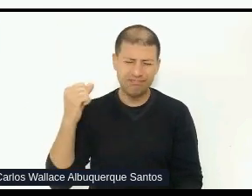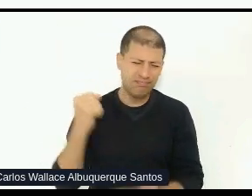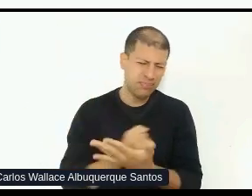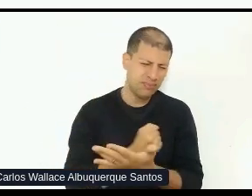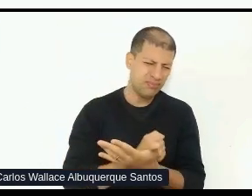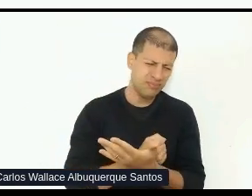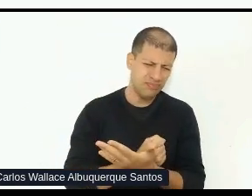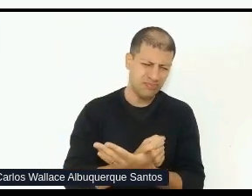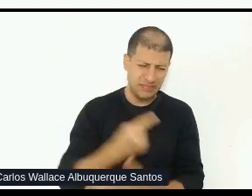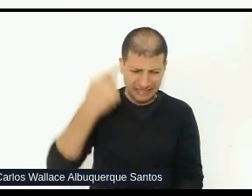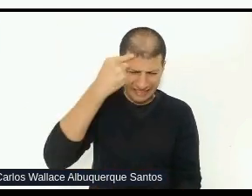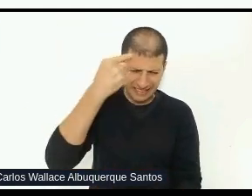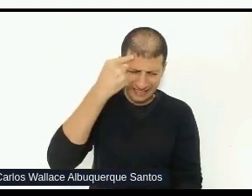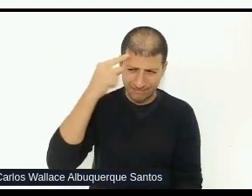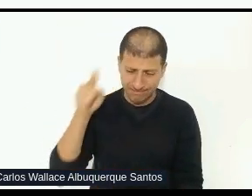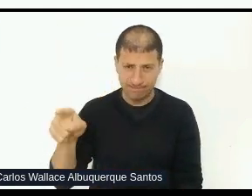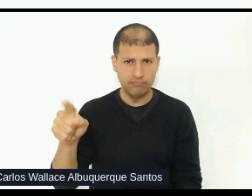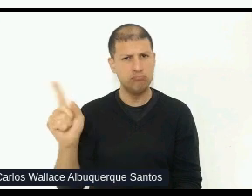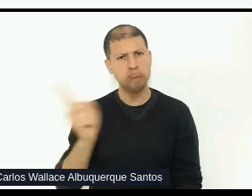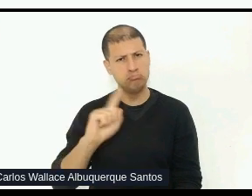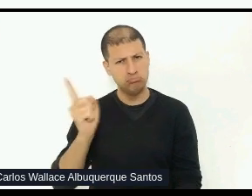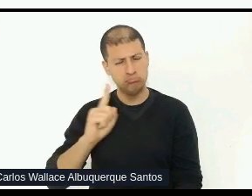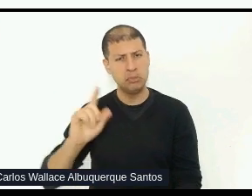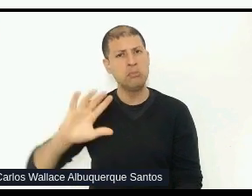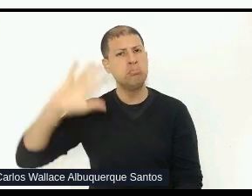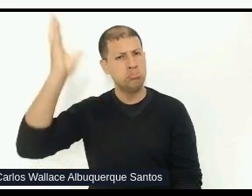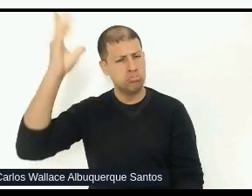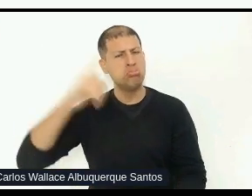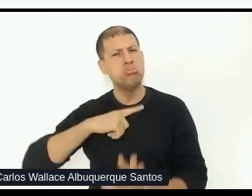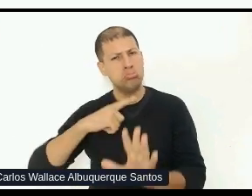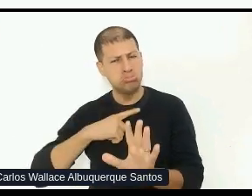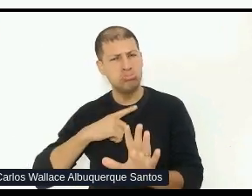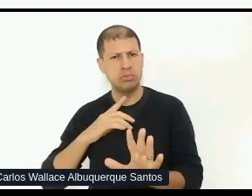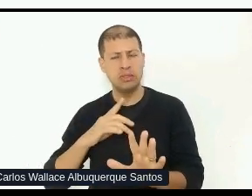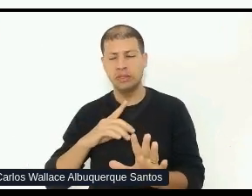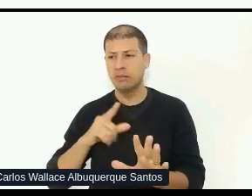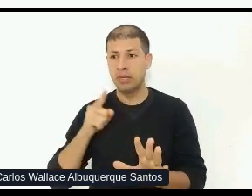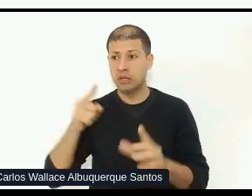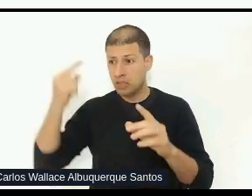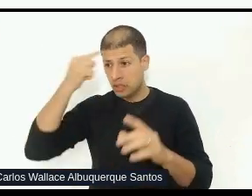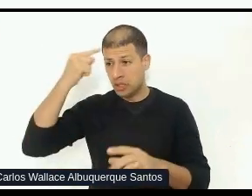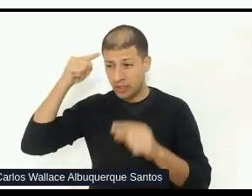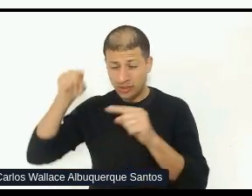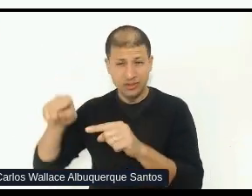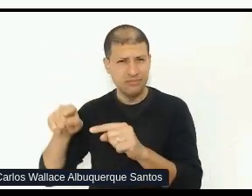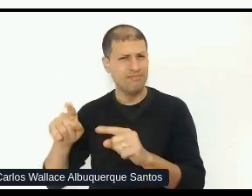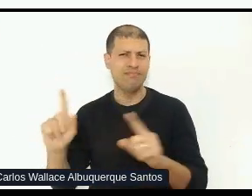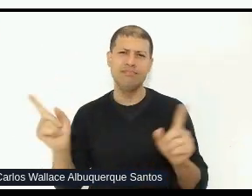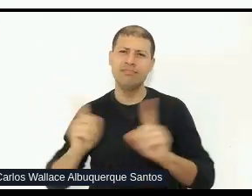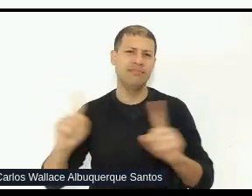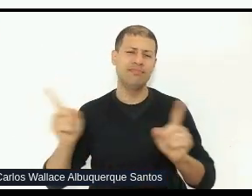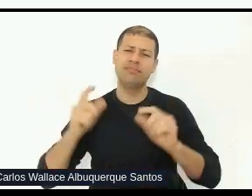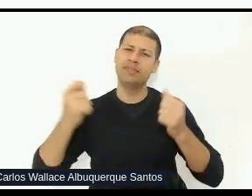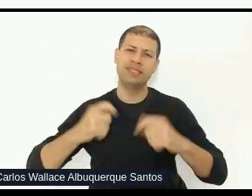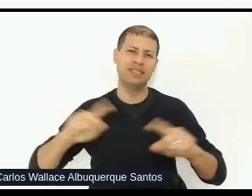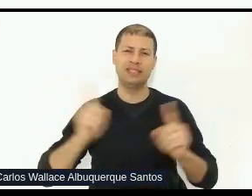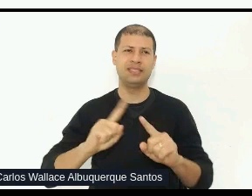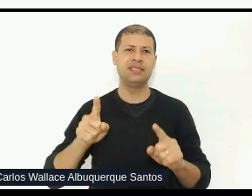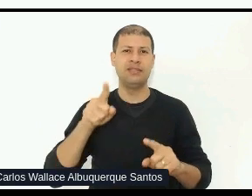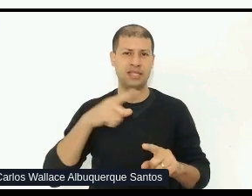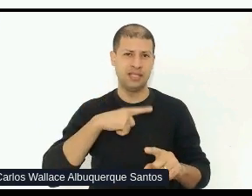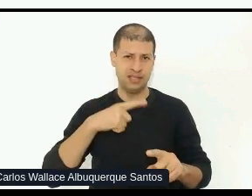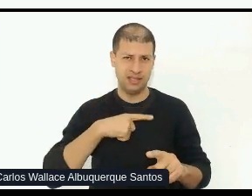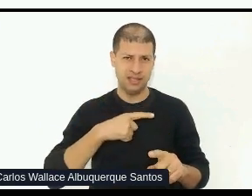parte desse ponto, mas não é tudo. Você pode, de repente, ter uma laranja e